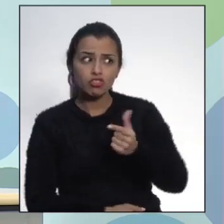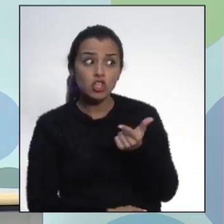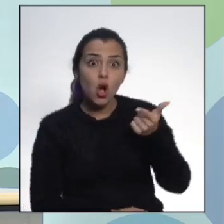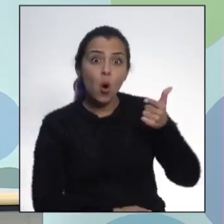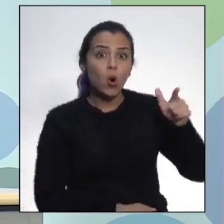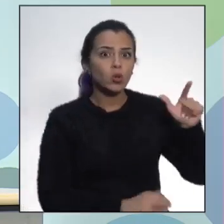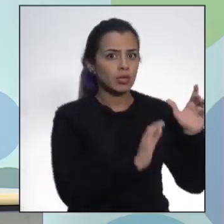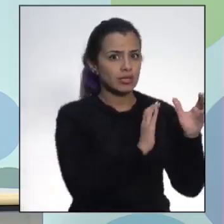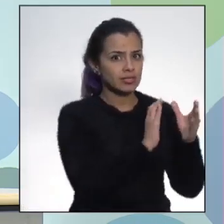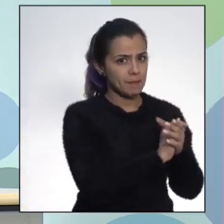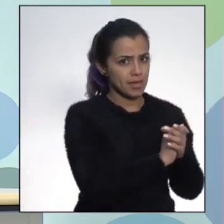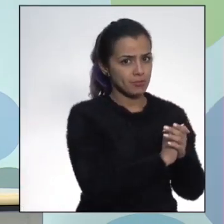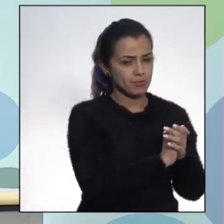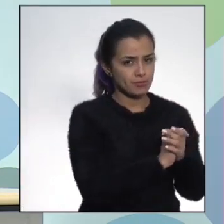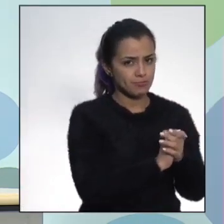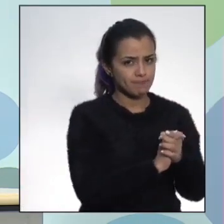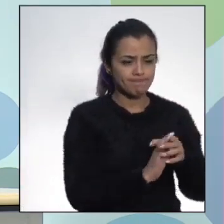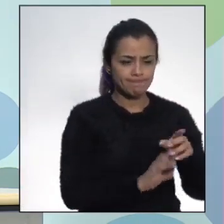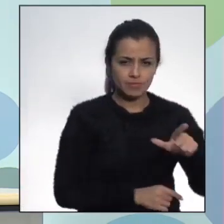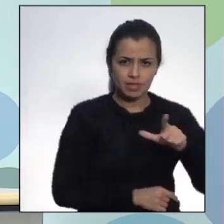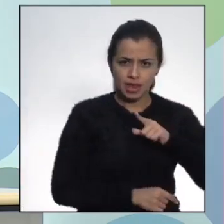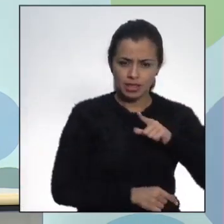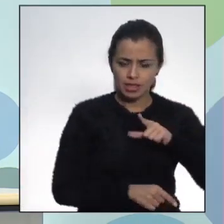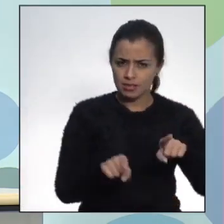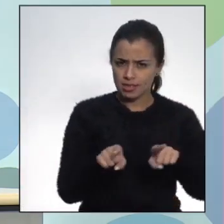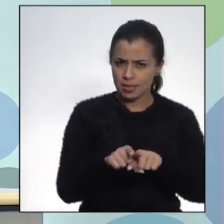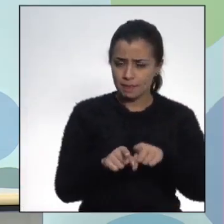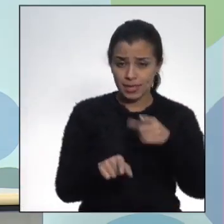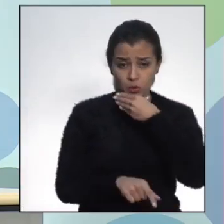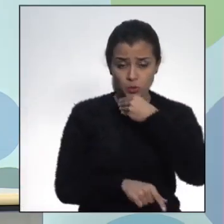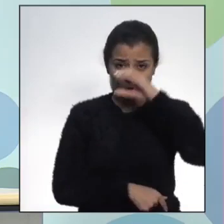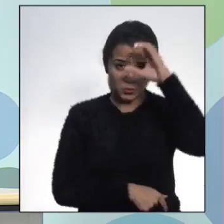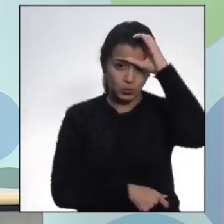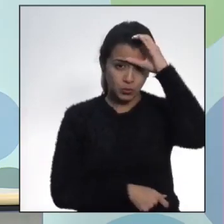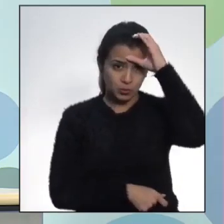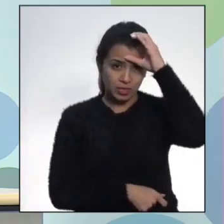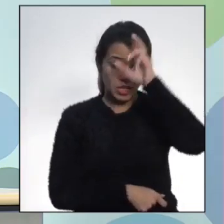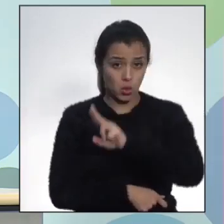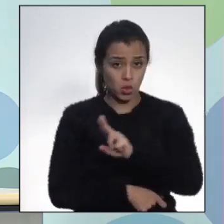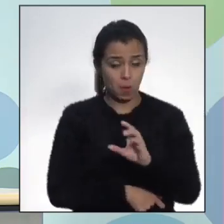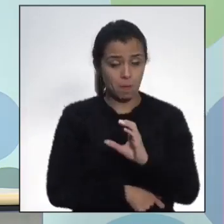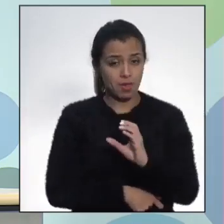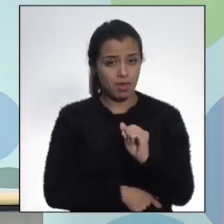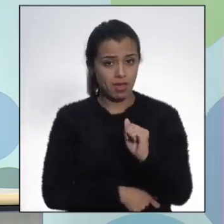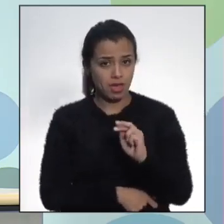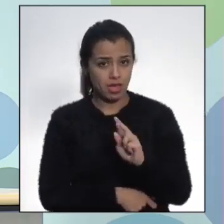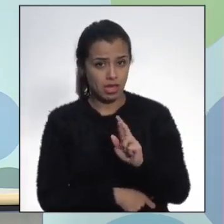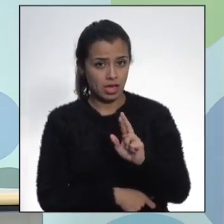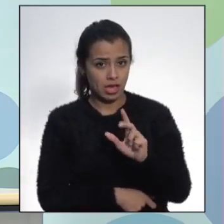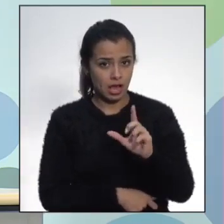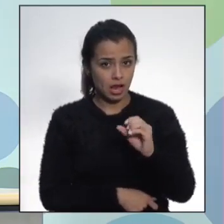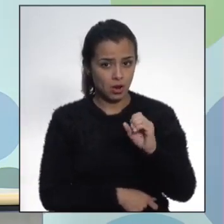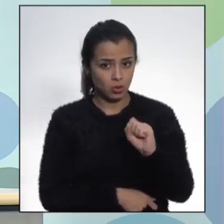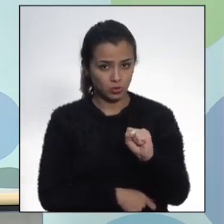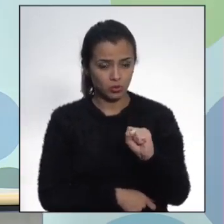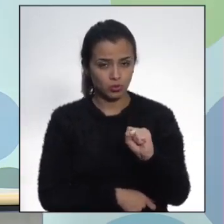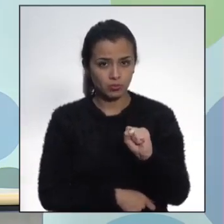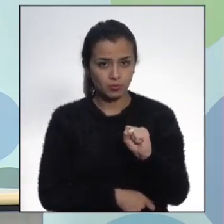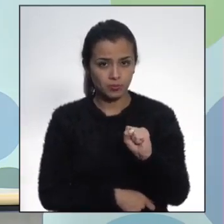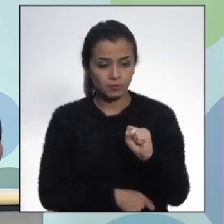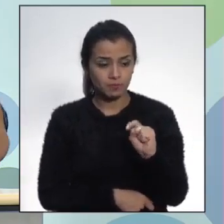ela tem um sobrinho que ele é tutelado por ela. Esse sobrinho chama-se Carlos. Esse Carlos é o